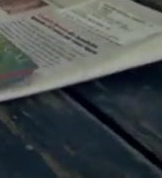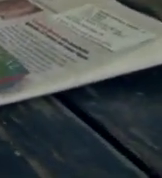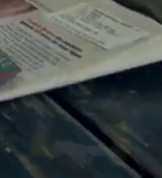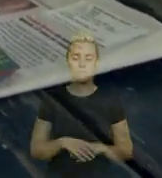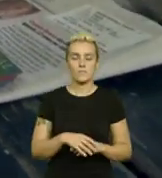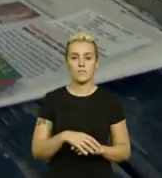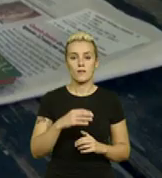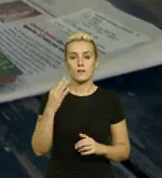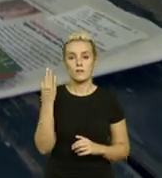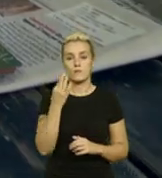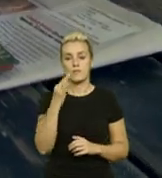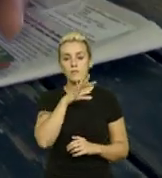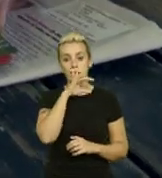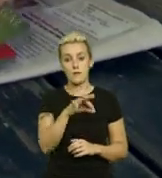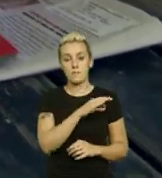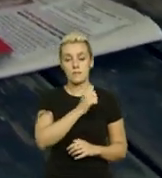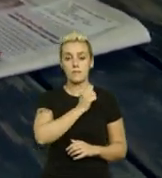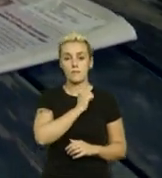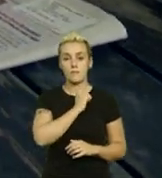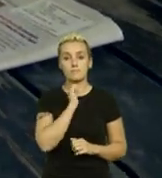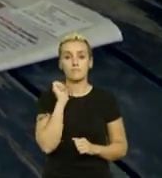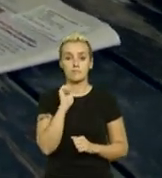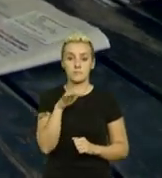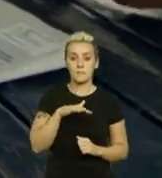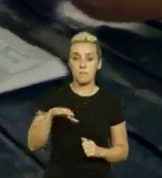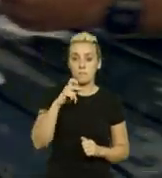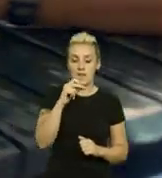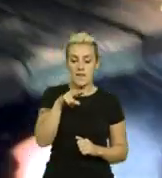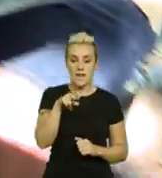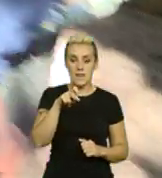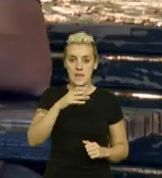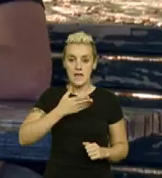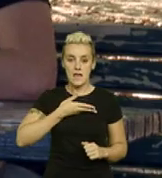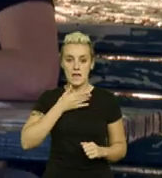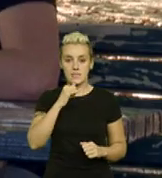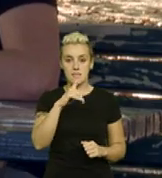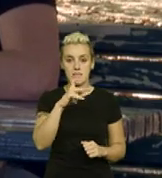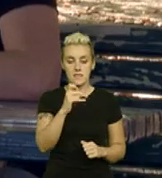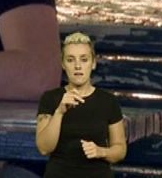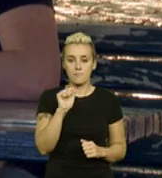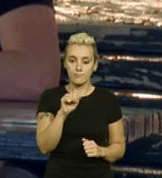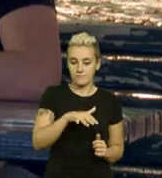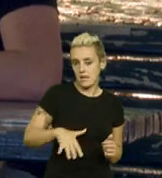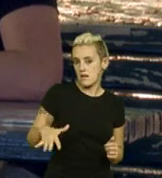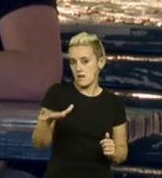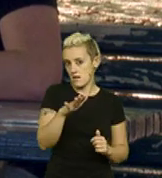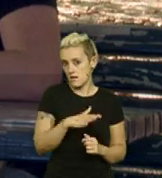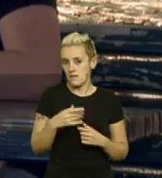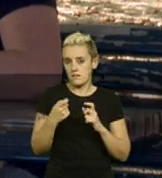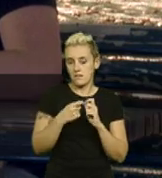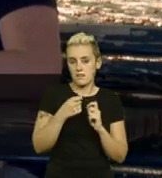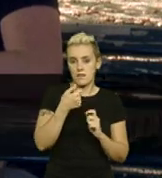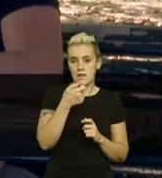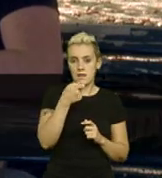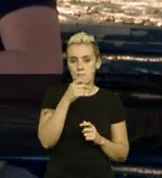toda a minha família em olinda daqui do conselho deve praticamente equilibrada tanto a